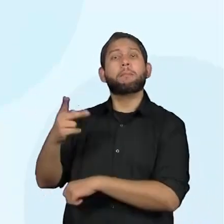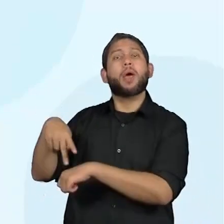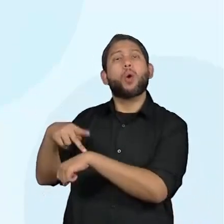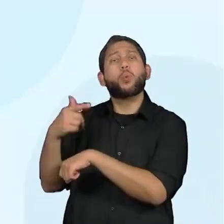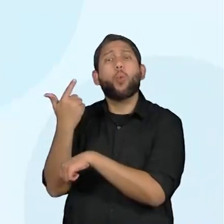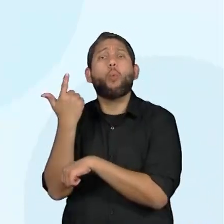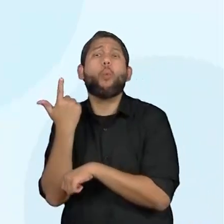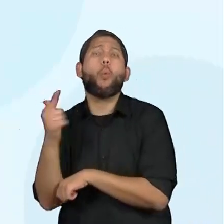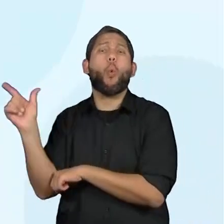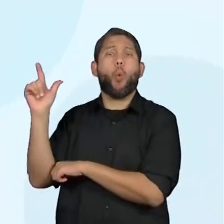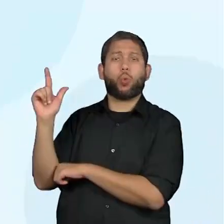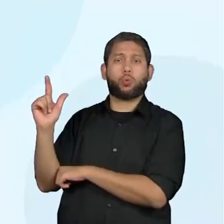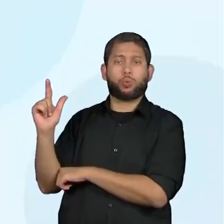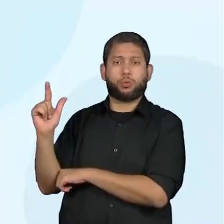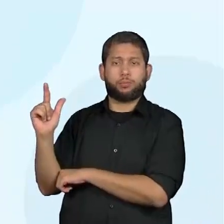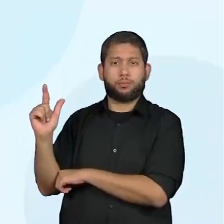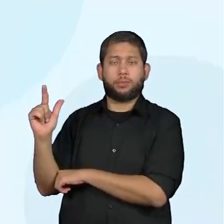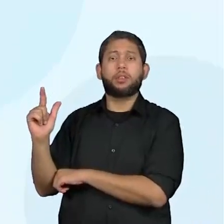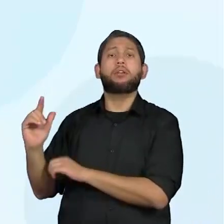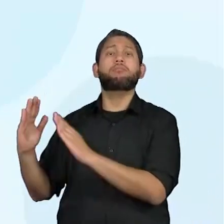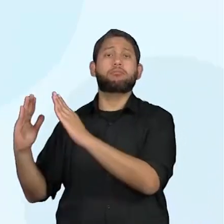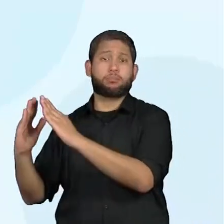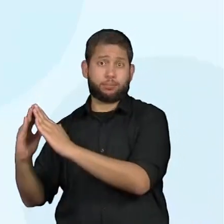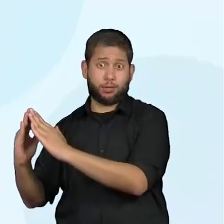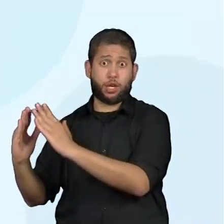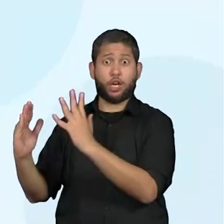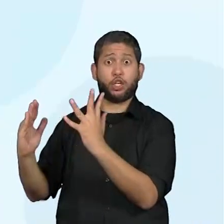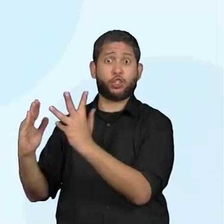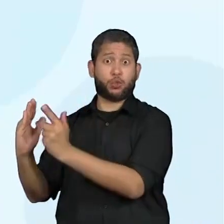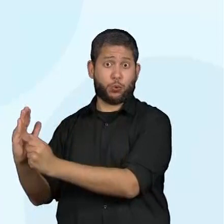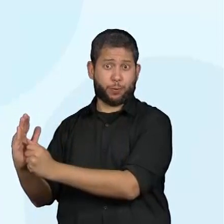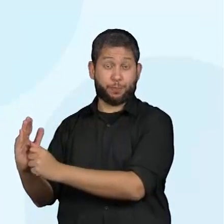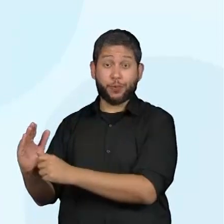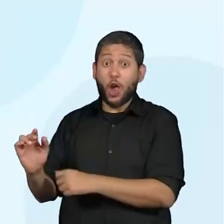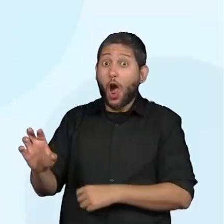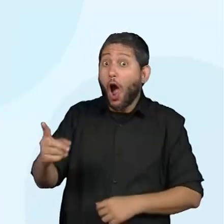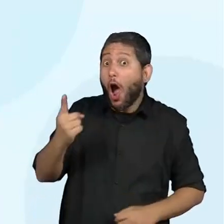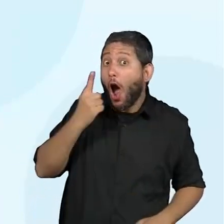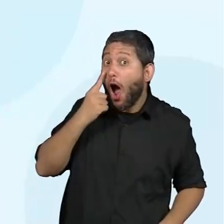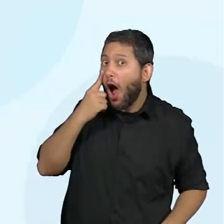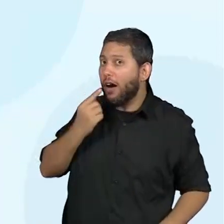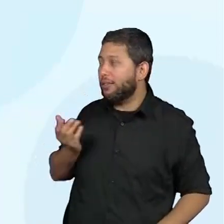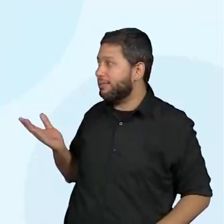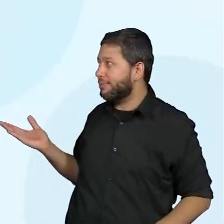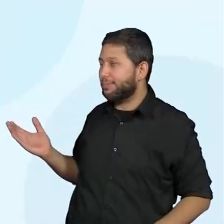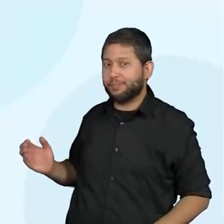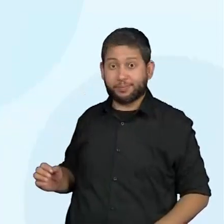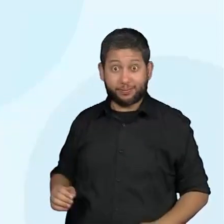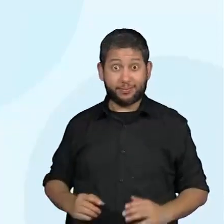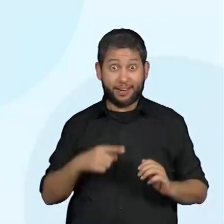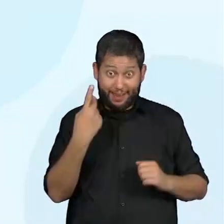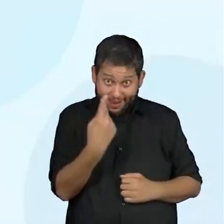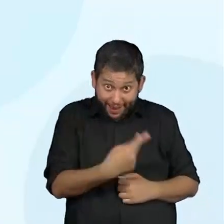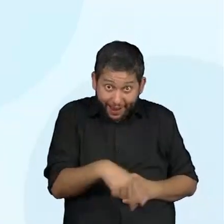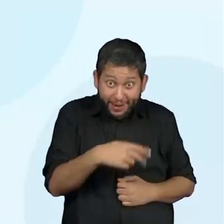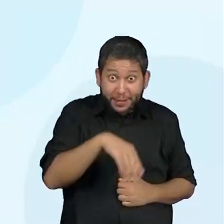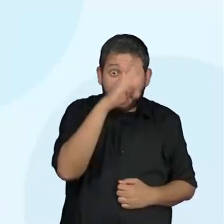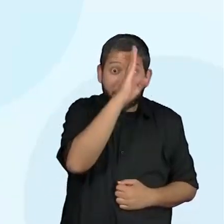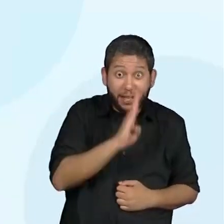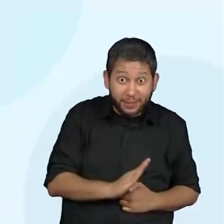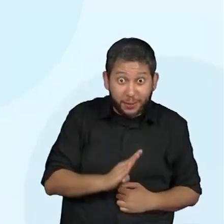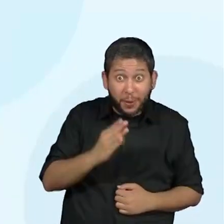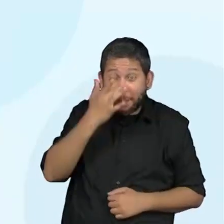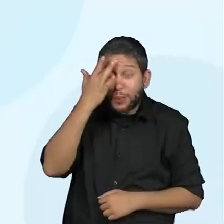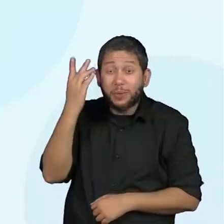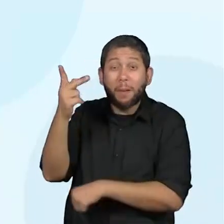de outro país está vindo morar aqui no Brasil, prestem atenção na setinha, é um movimento de entrada, é um imigrante